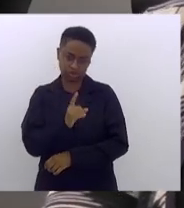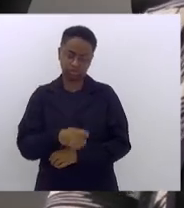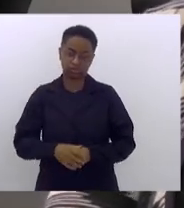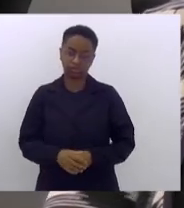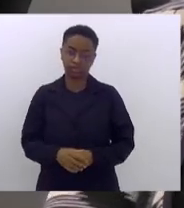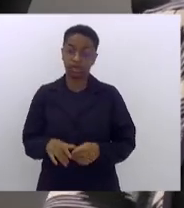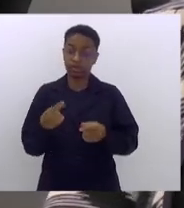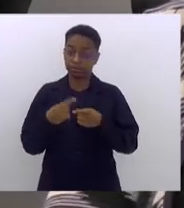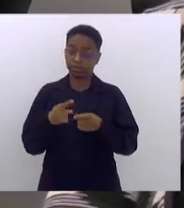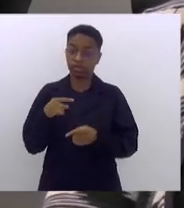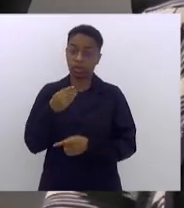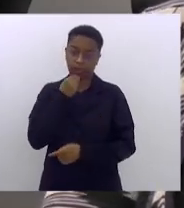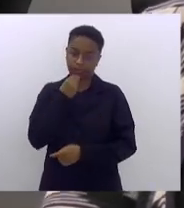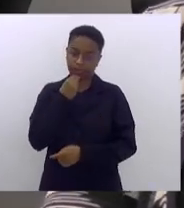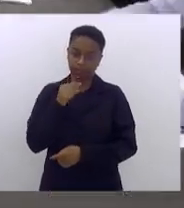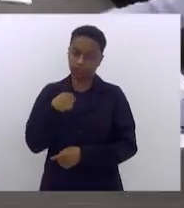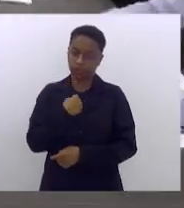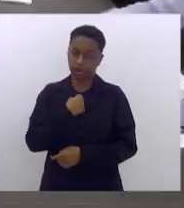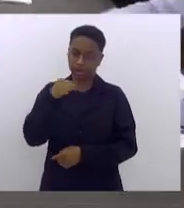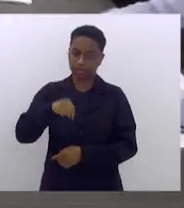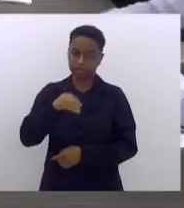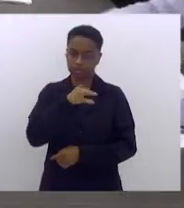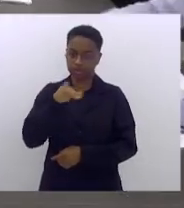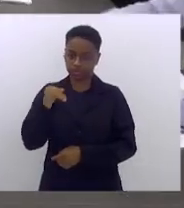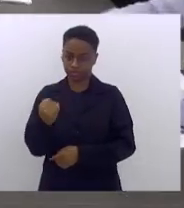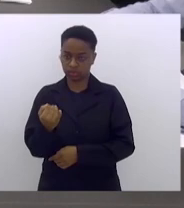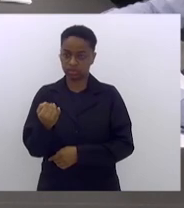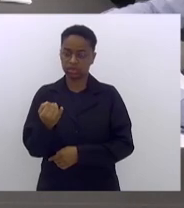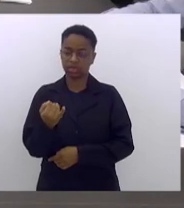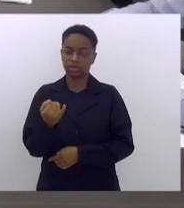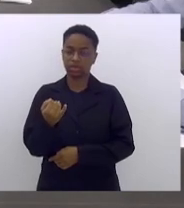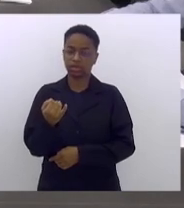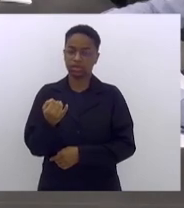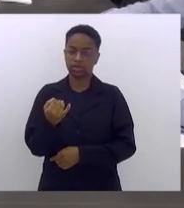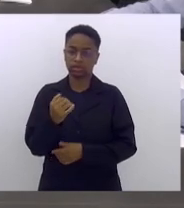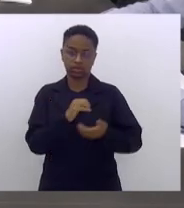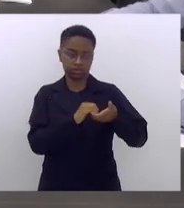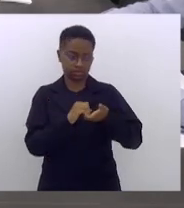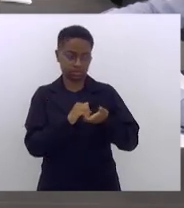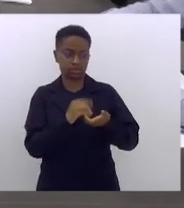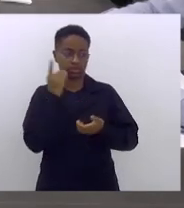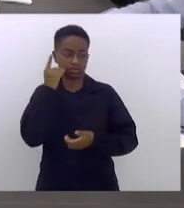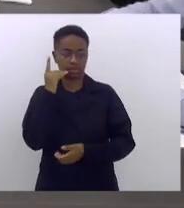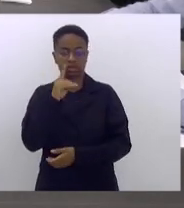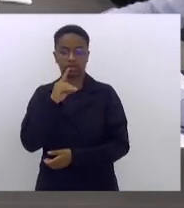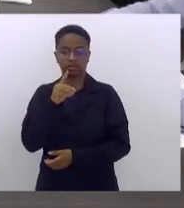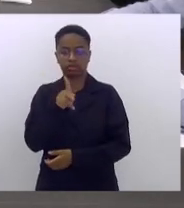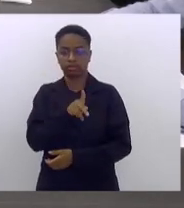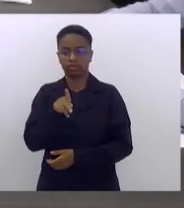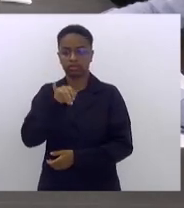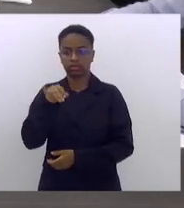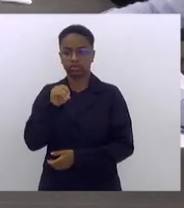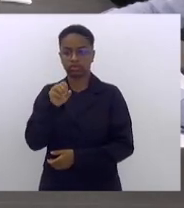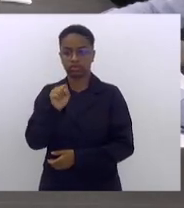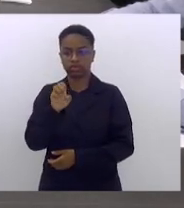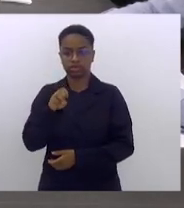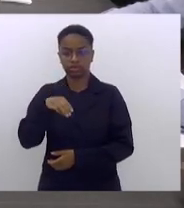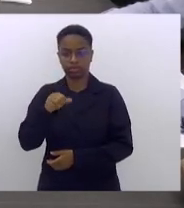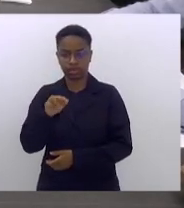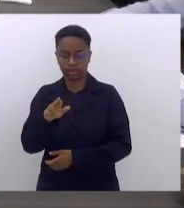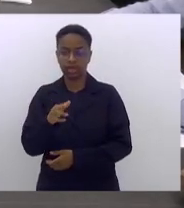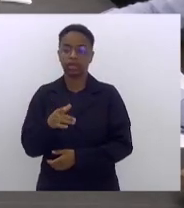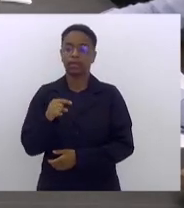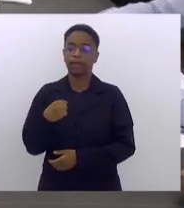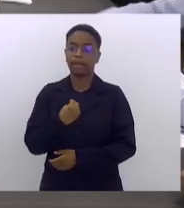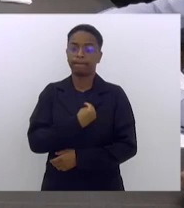tentado, obviamente que a CCJ ela tem esse condão, cumprimentar o deputado professor Josemar, obviamente que a CCJ tem esse